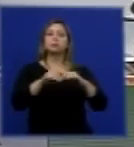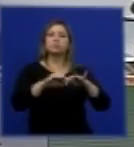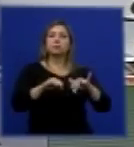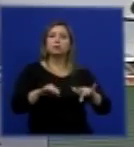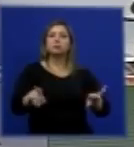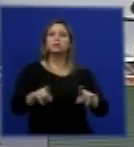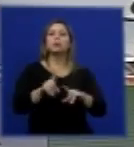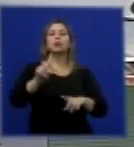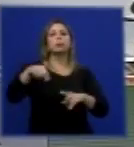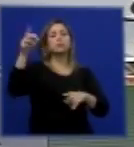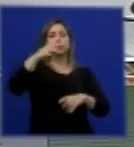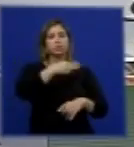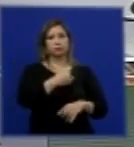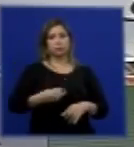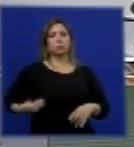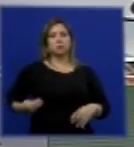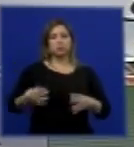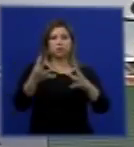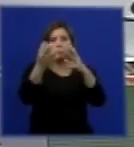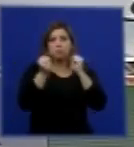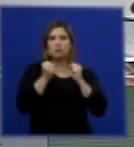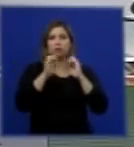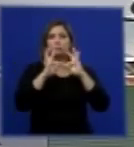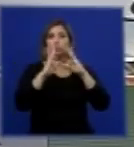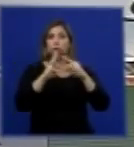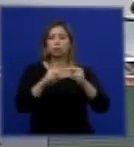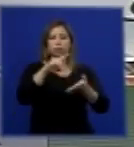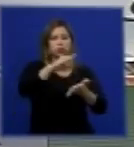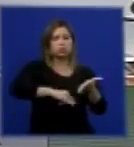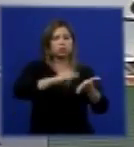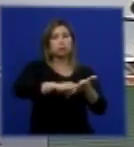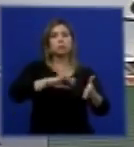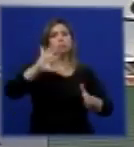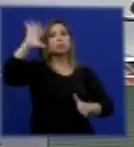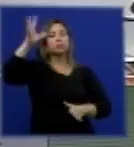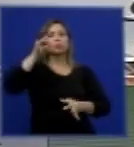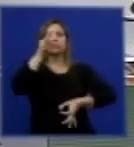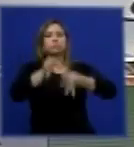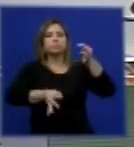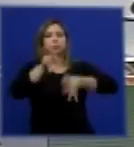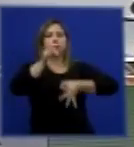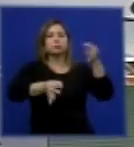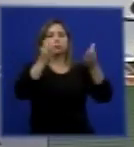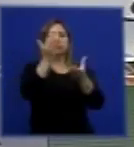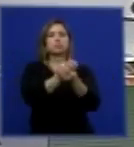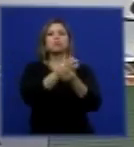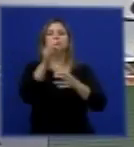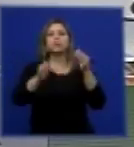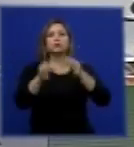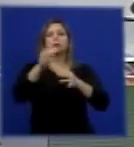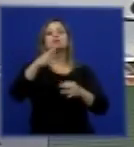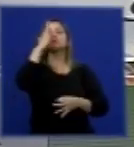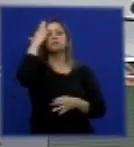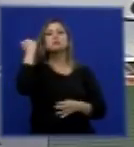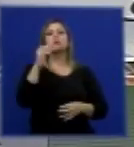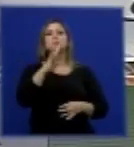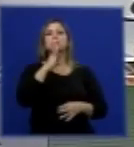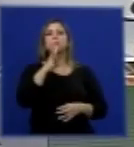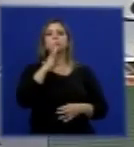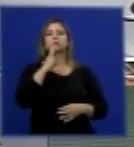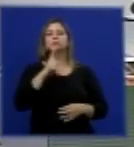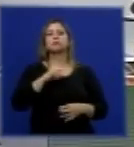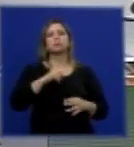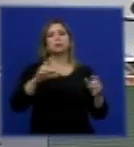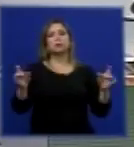a todos os ministros para que na sessão de julgamento de mérito dessa dpf todos eles venham com os